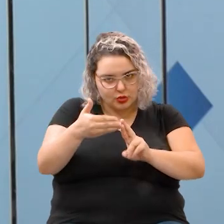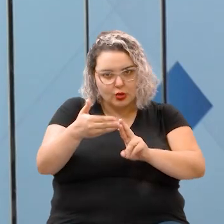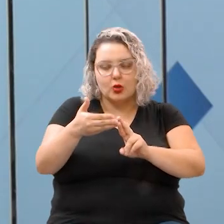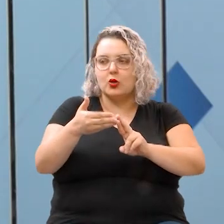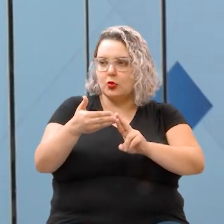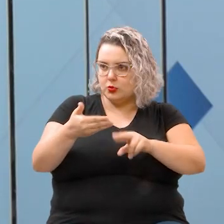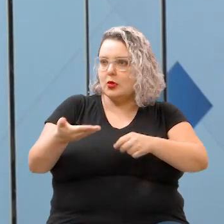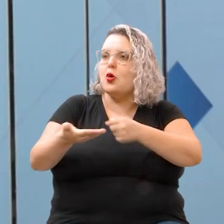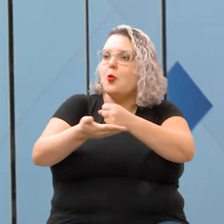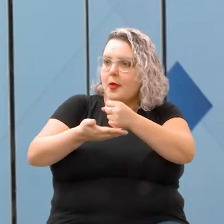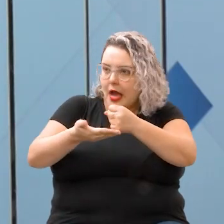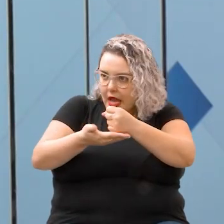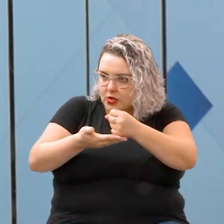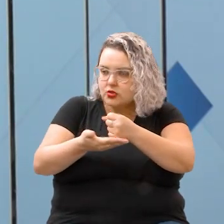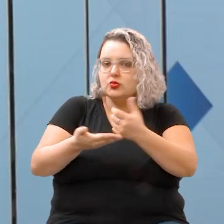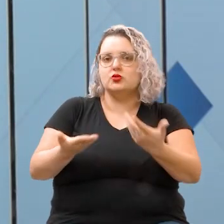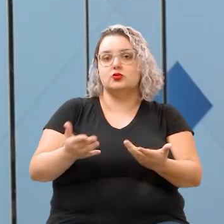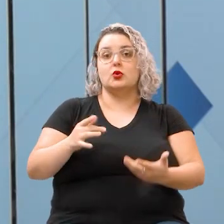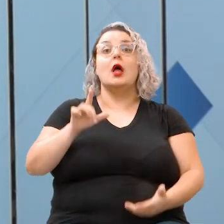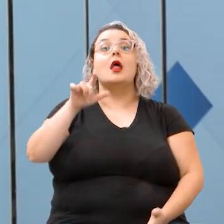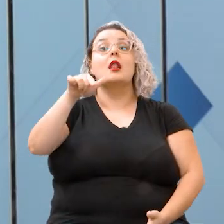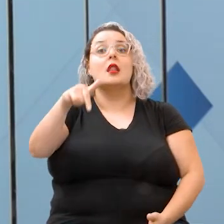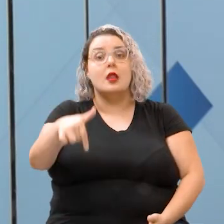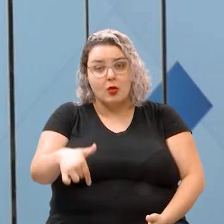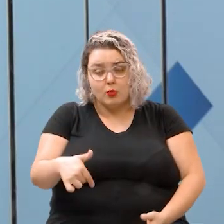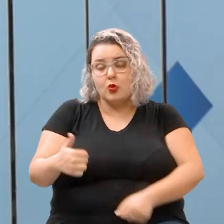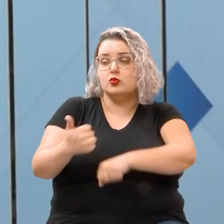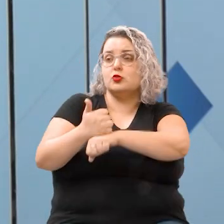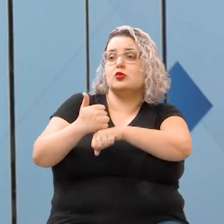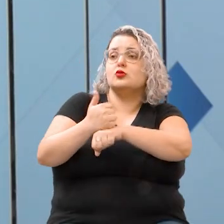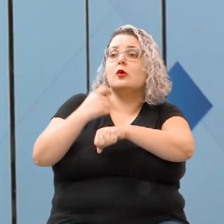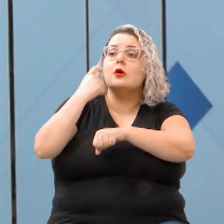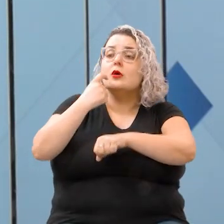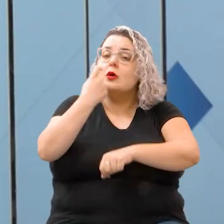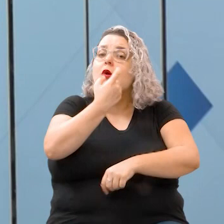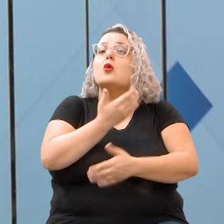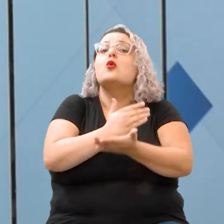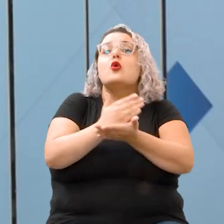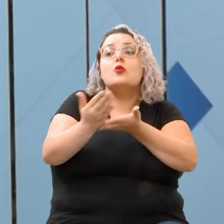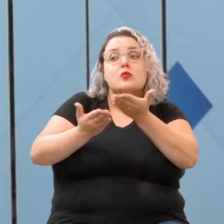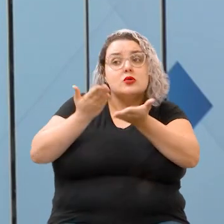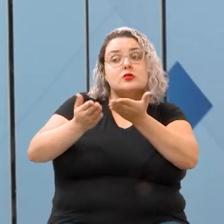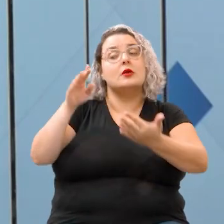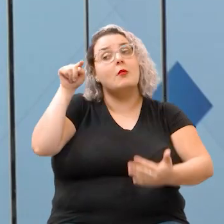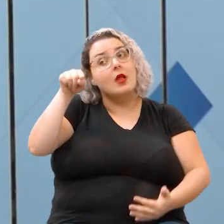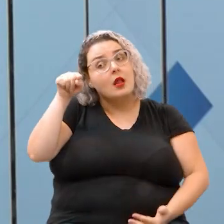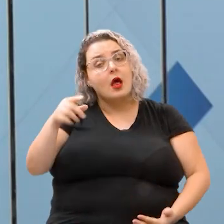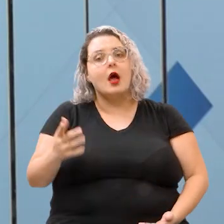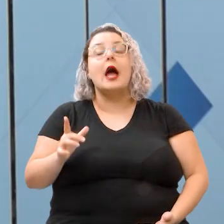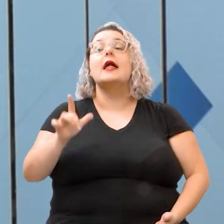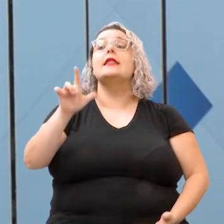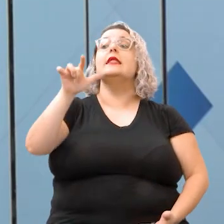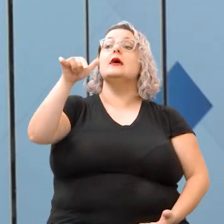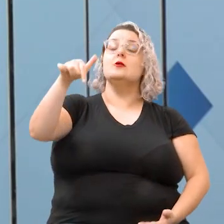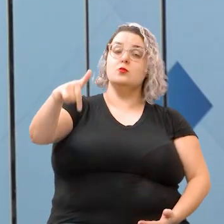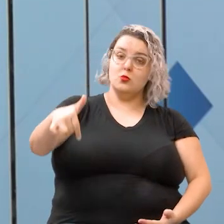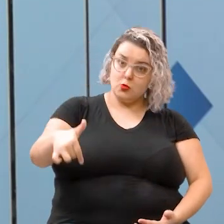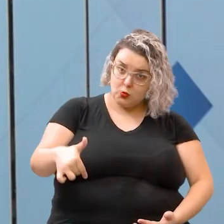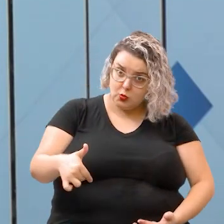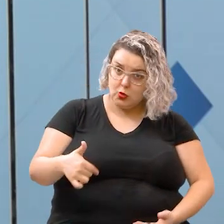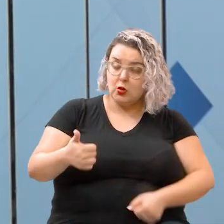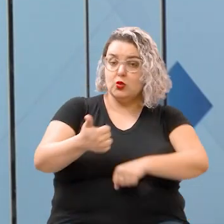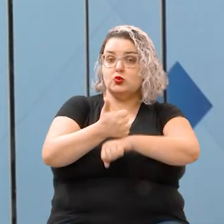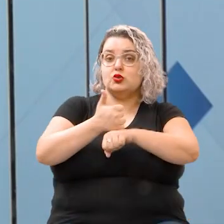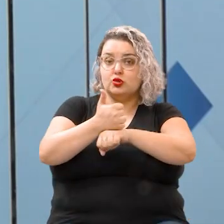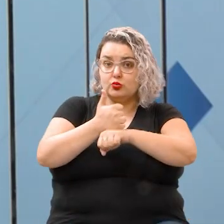atenção na atenção básica, passar com o dentista, iniciar um tratamento lá, e aí o dentista, durante o